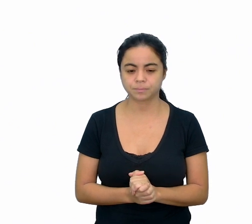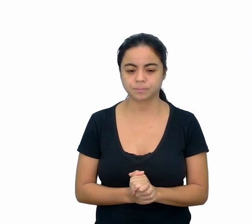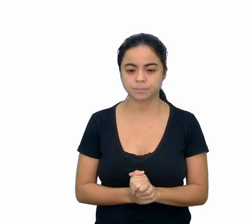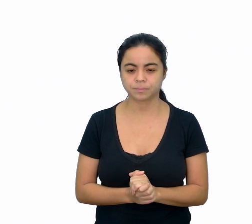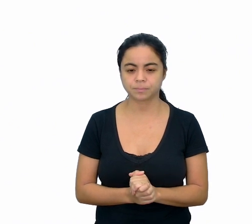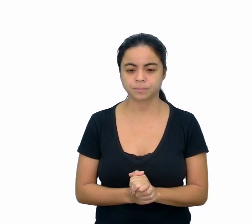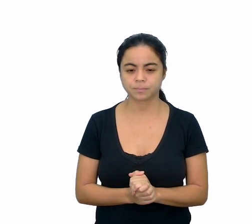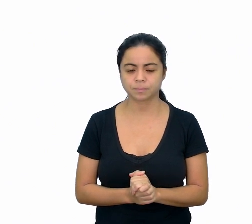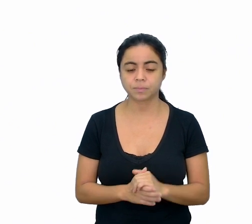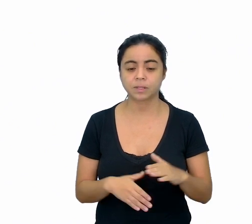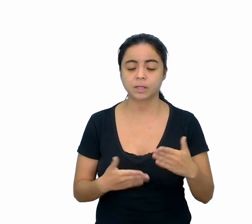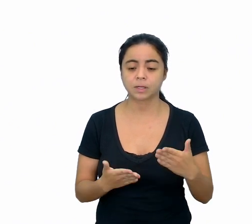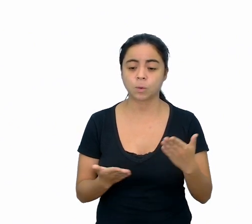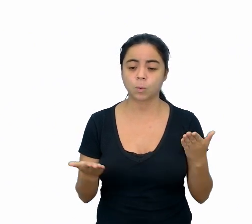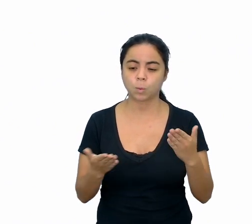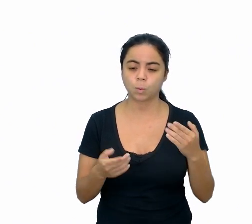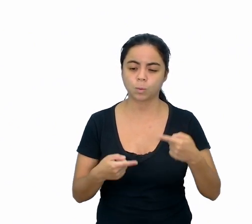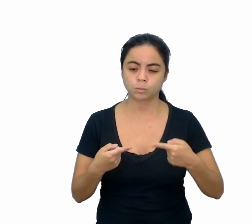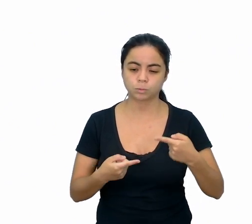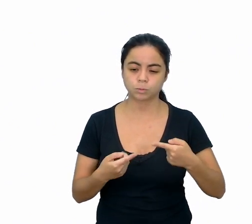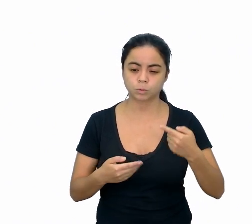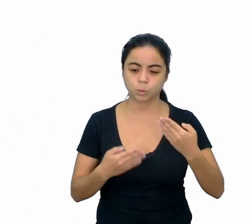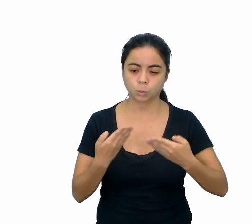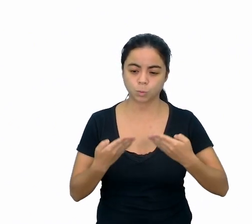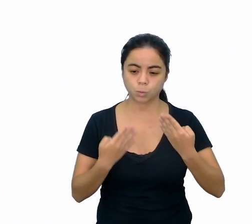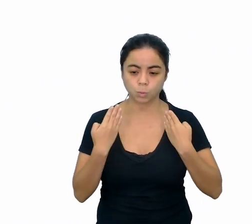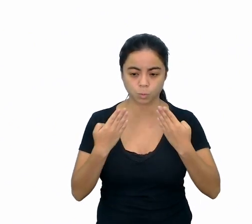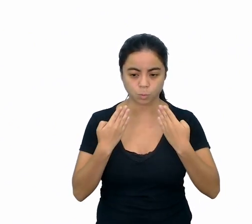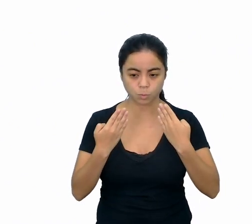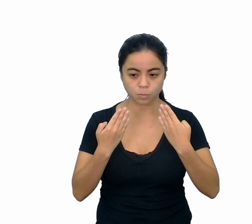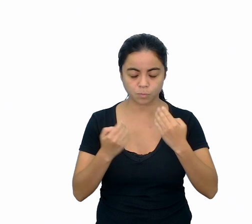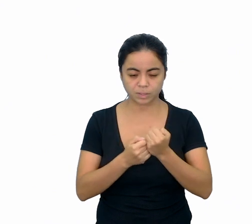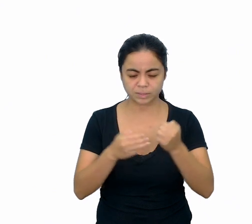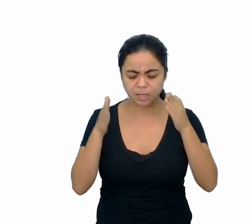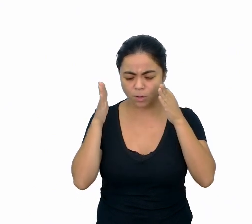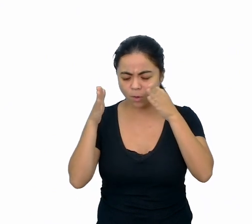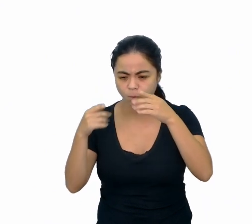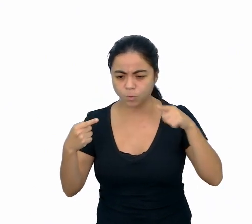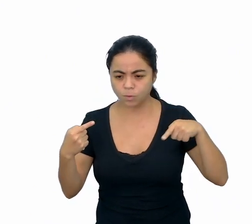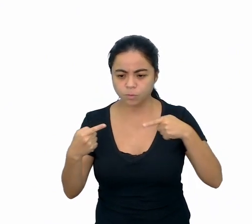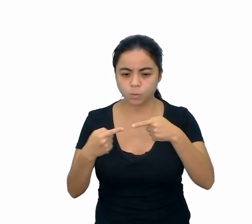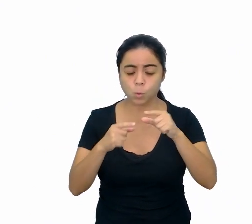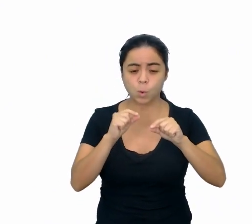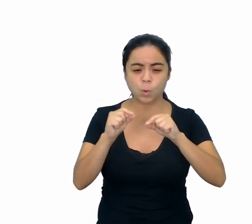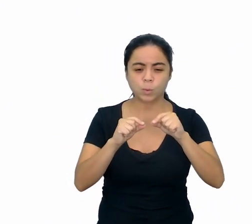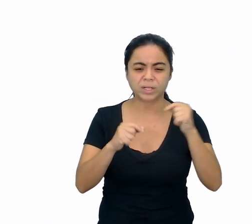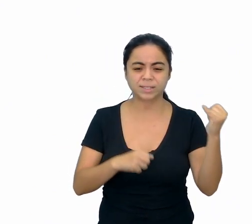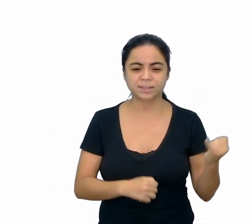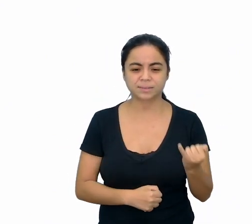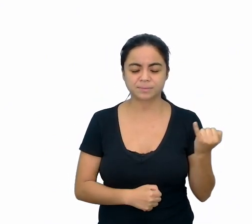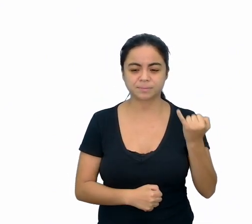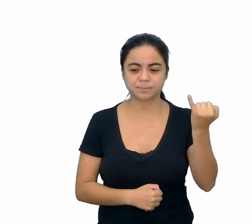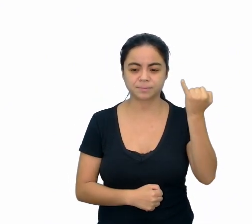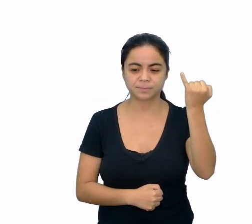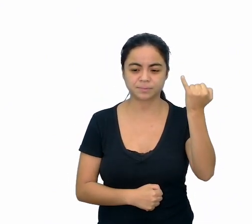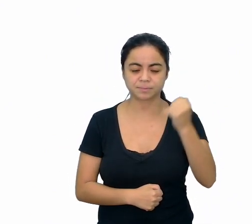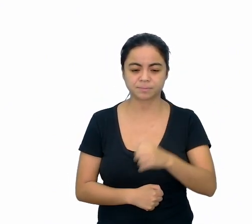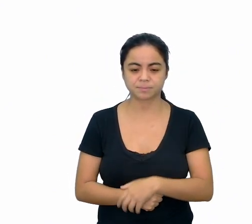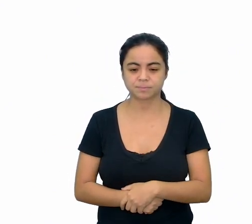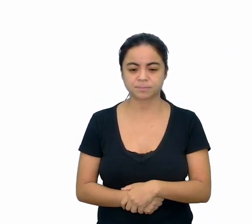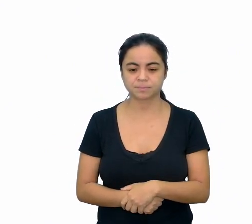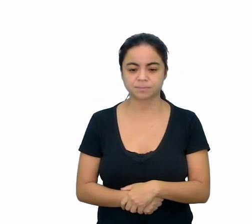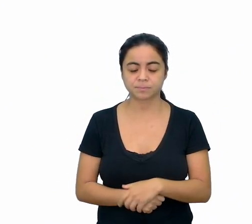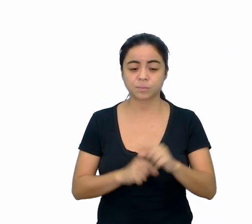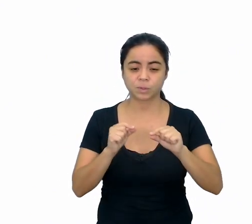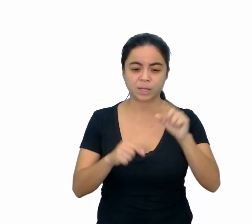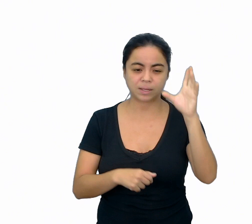Como eu disse, essa nossa conversa, ela tem como foco resgatar o que é fundamental priorizar, que é